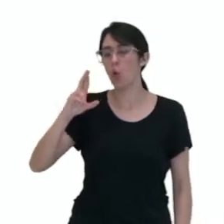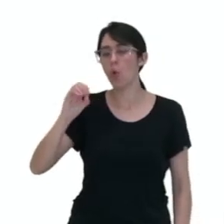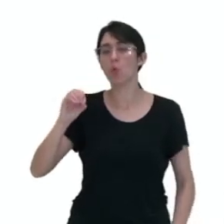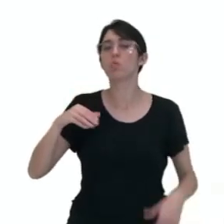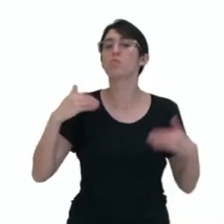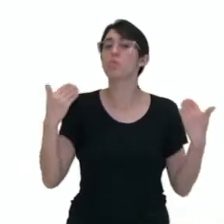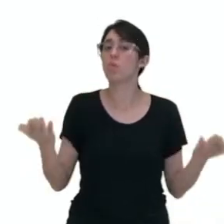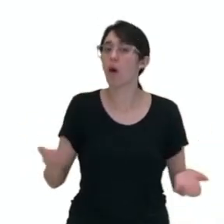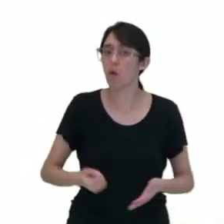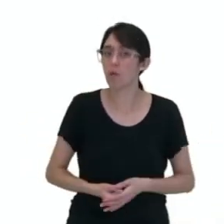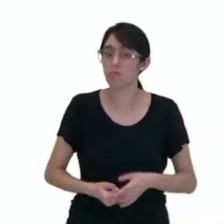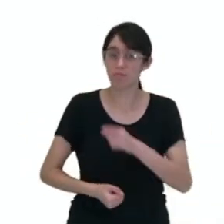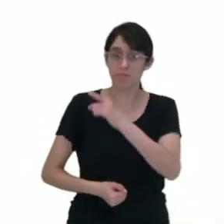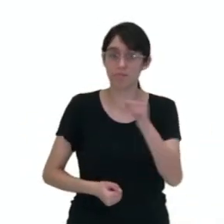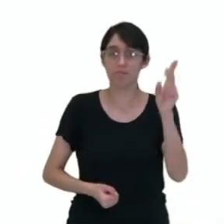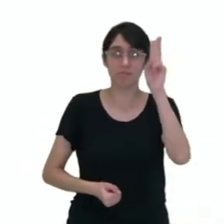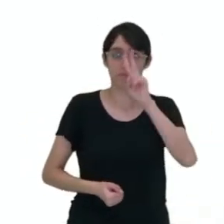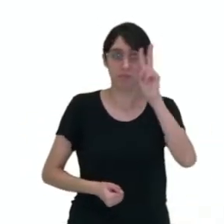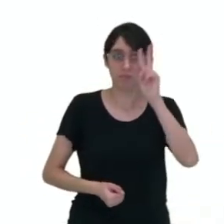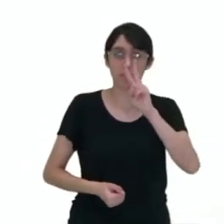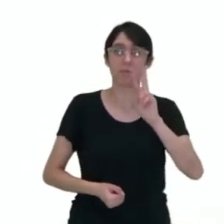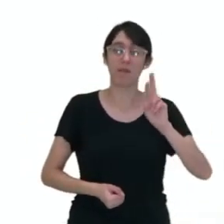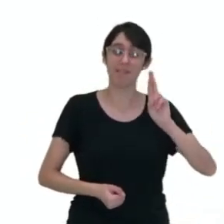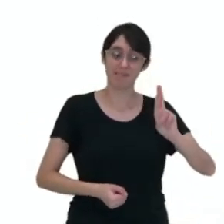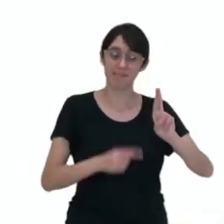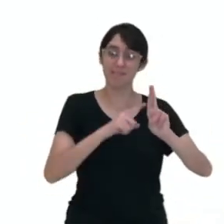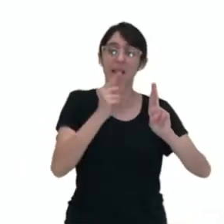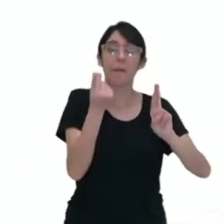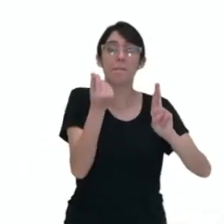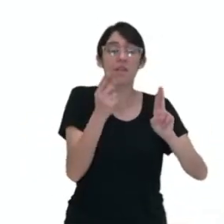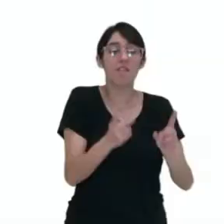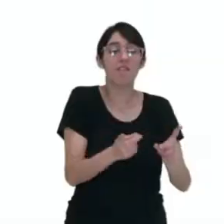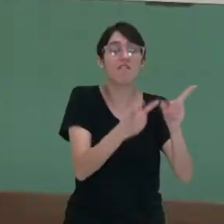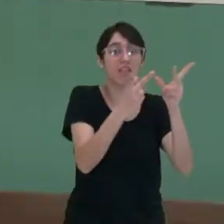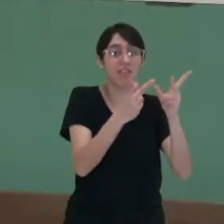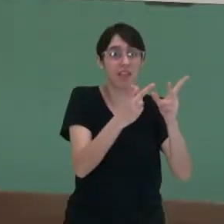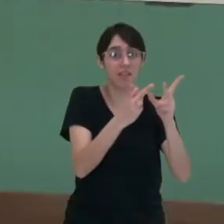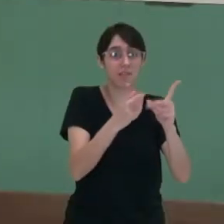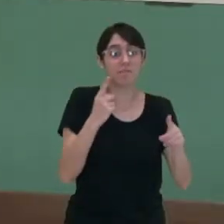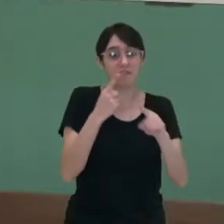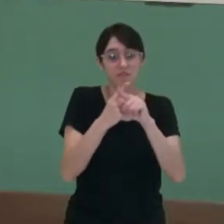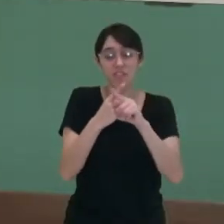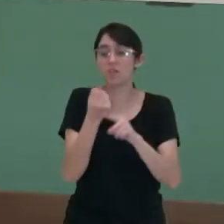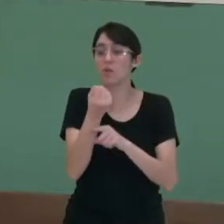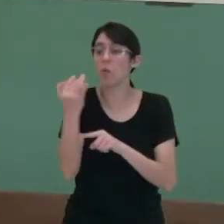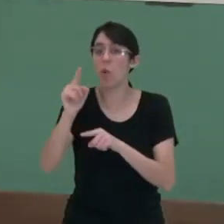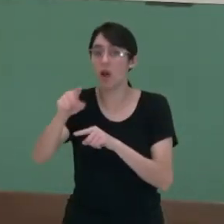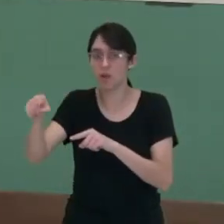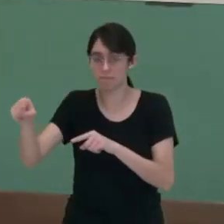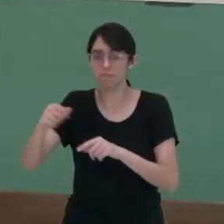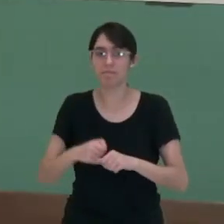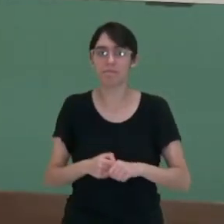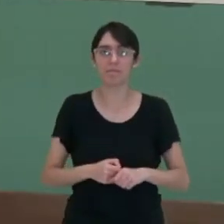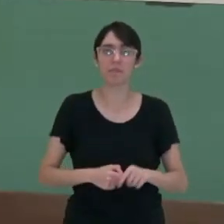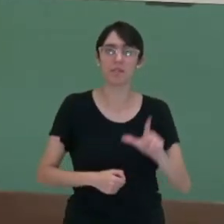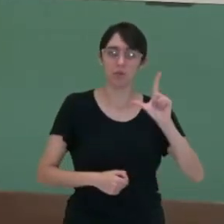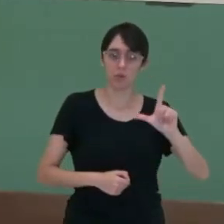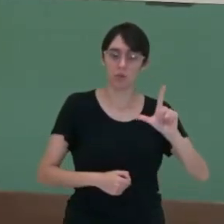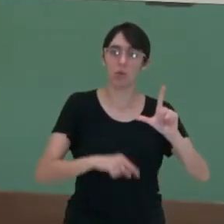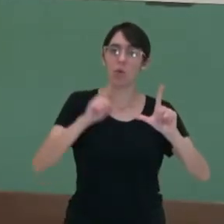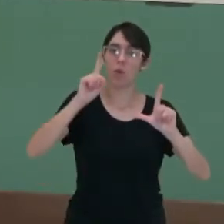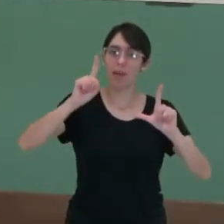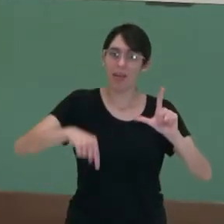empresa? Lembrando, função receita é o preço de venda vezes a unidade vendida e a função lucro